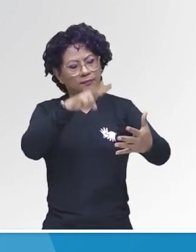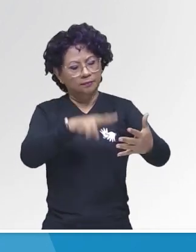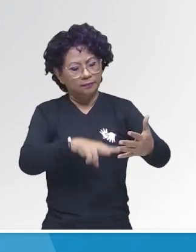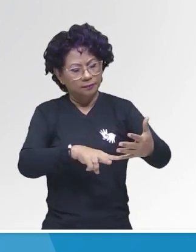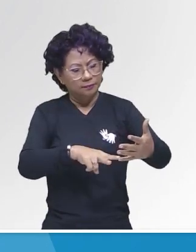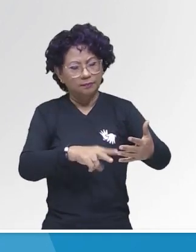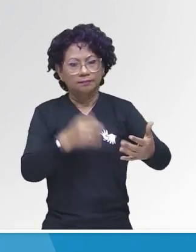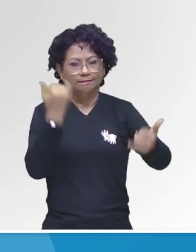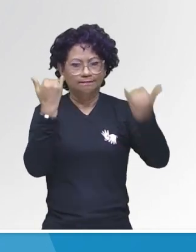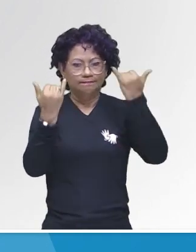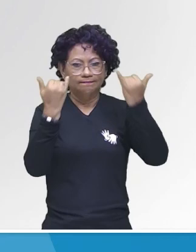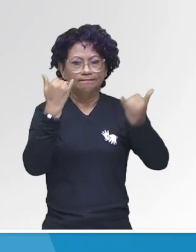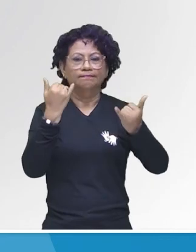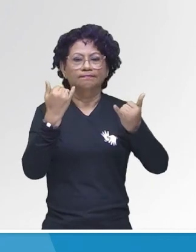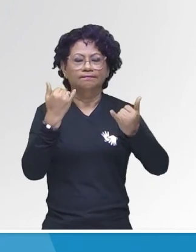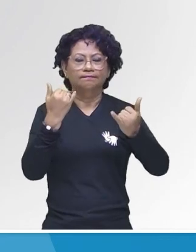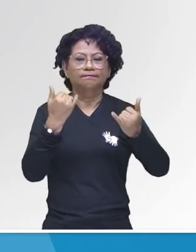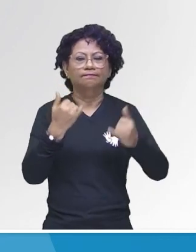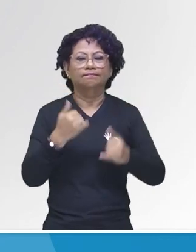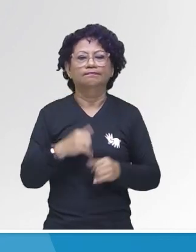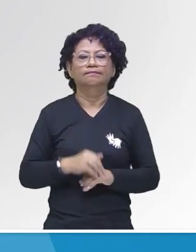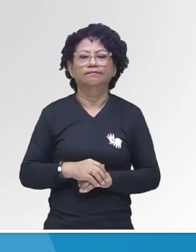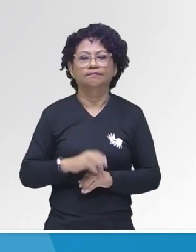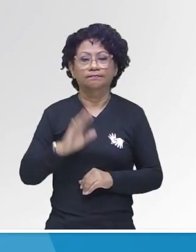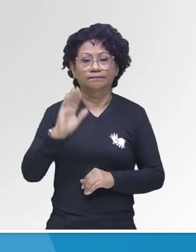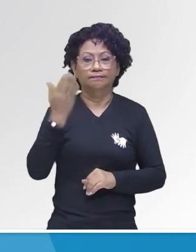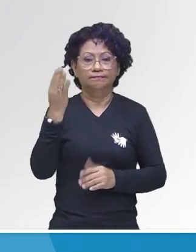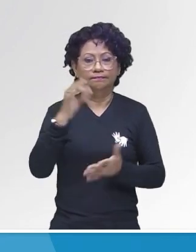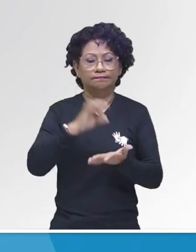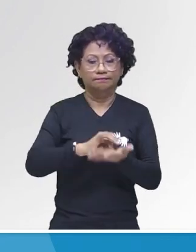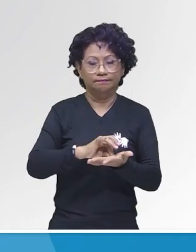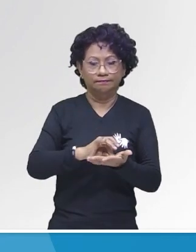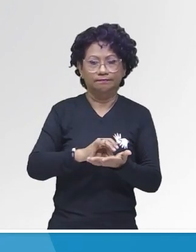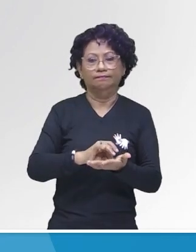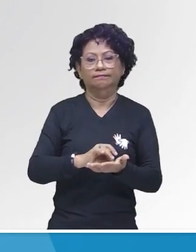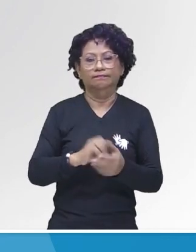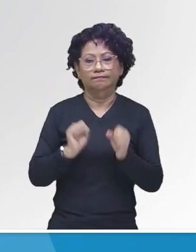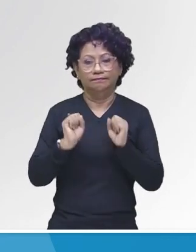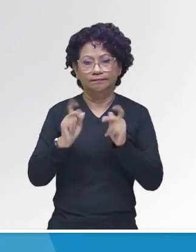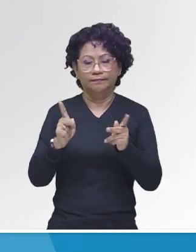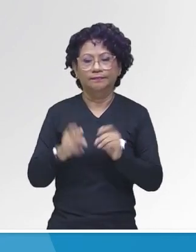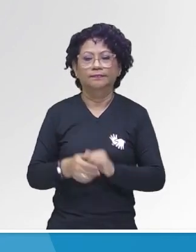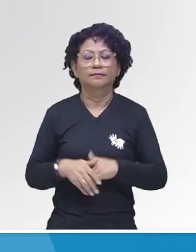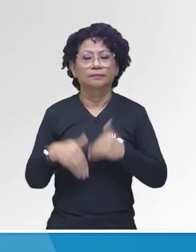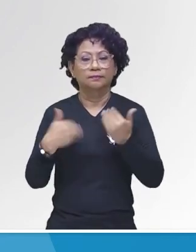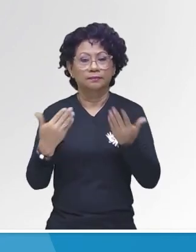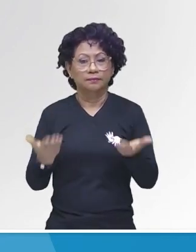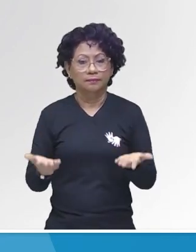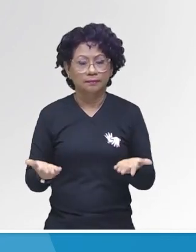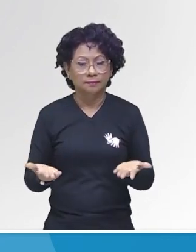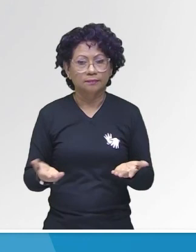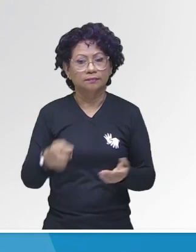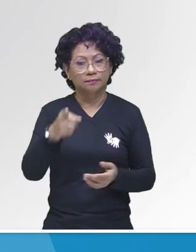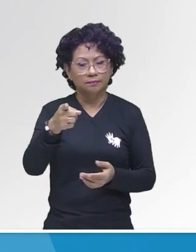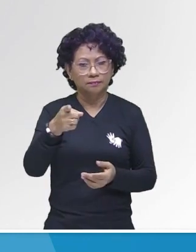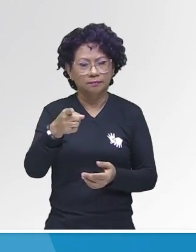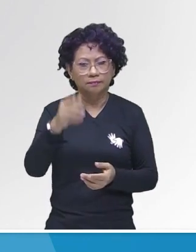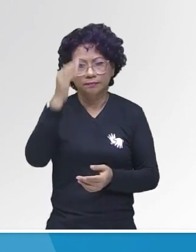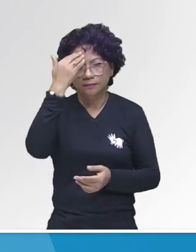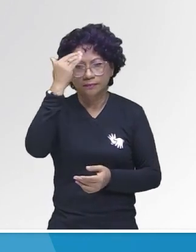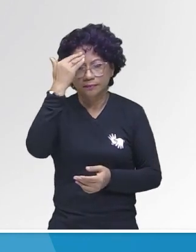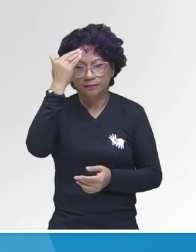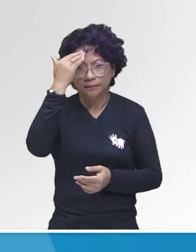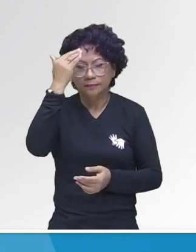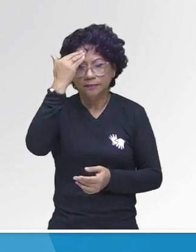o verdadeiro e falso de cada um, tá bom? Então é isso, gente. Espero que vocês tenham compreendido um